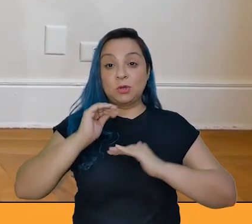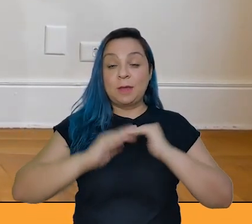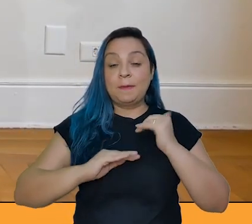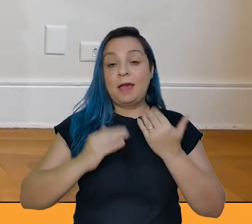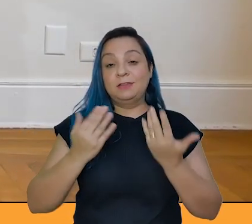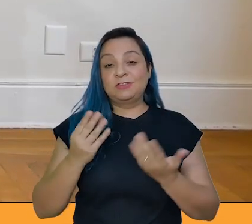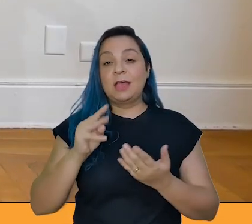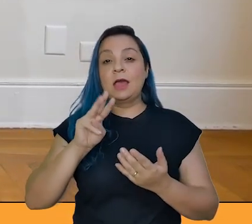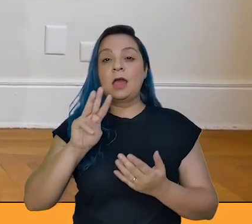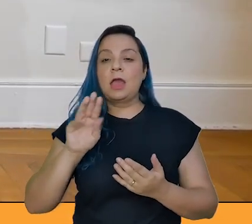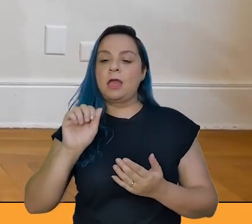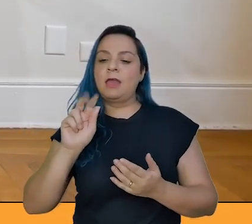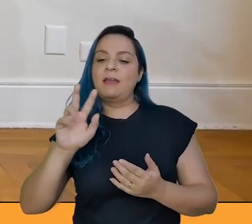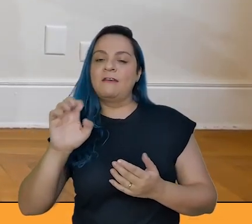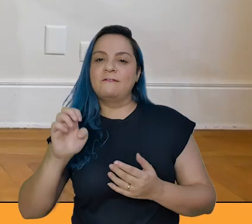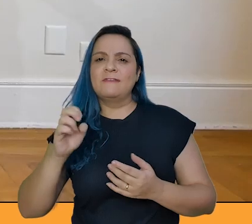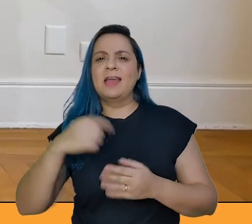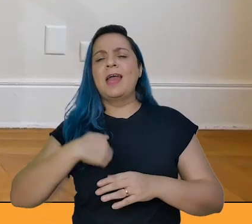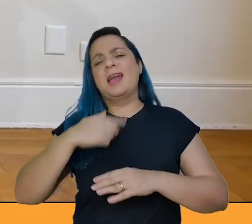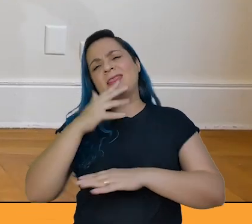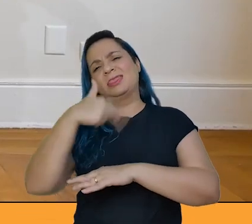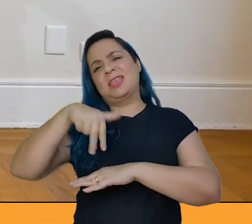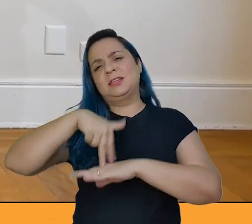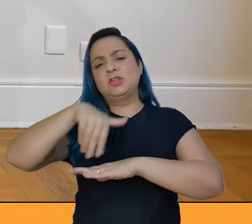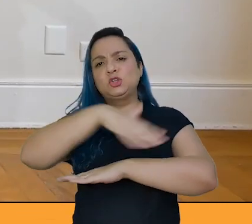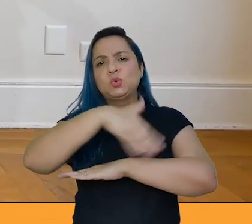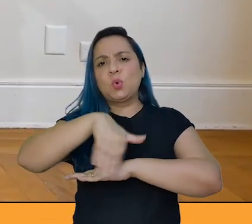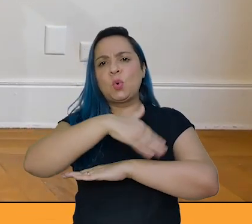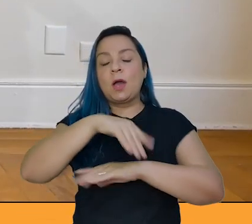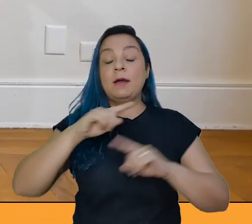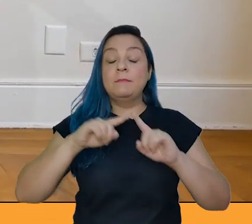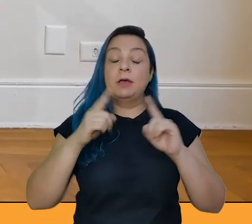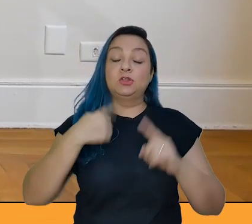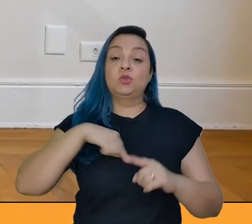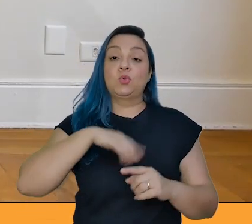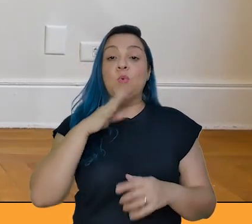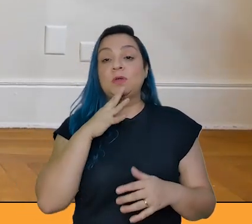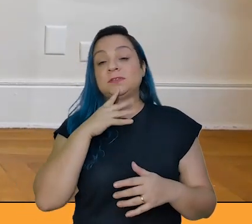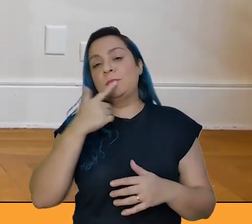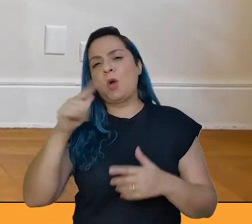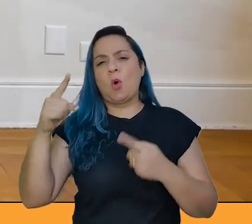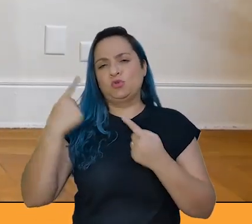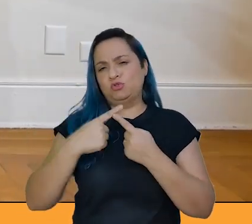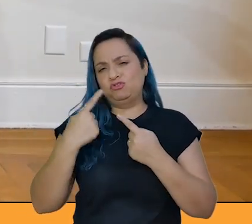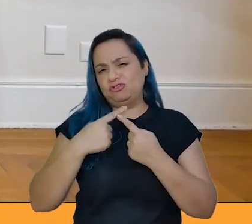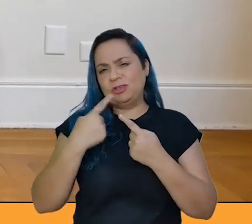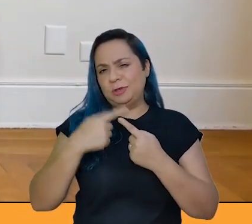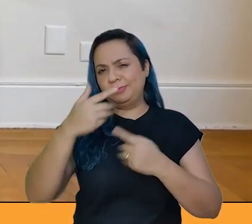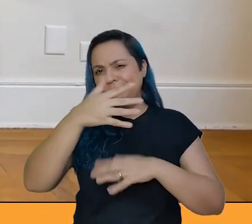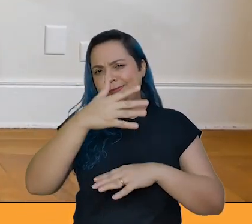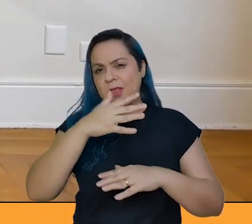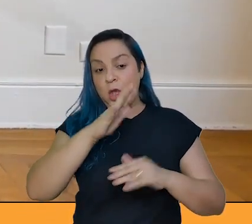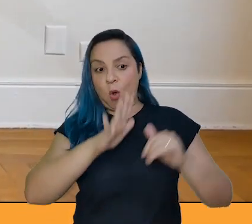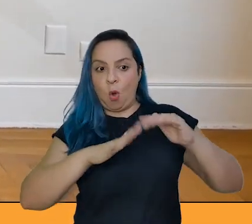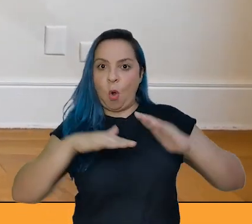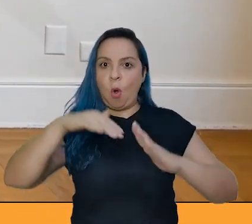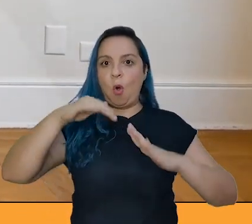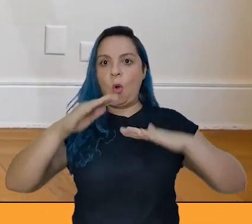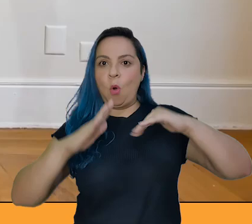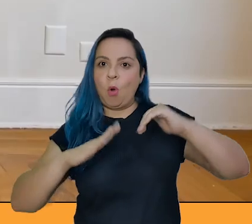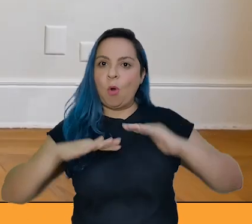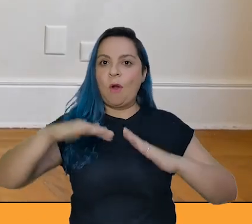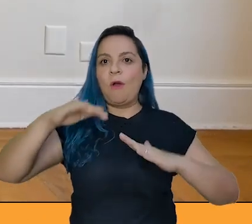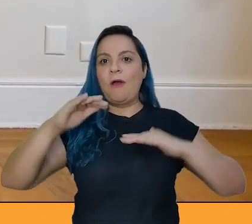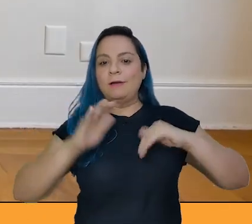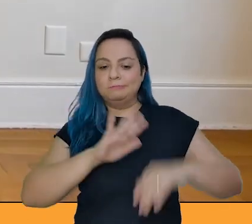waving, que é um movimento de dança de rua, mas a gente também conhece em outros estilos de dança. Wave significa onda, então é